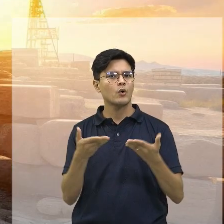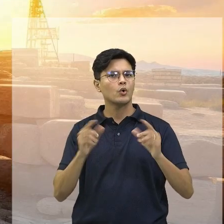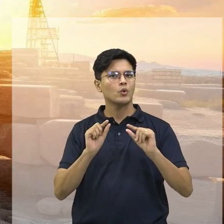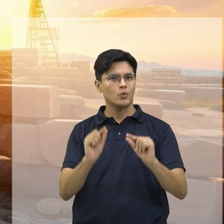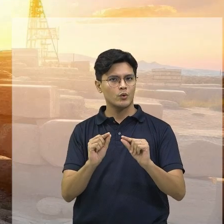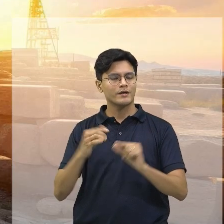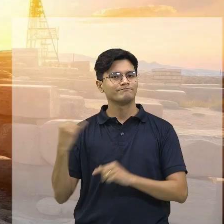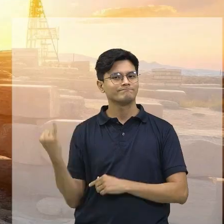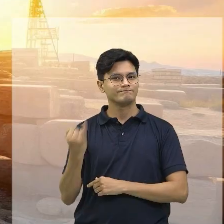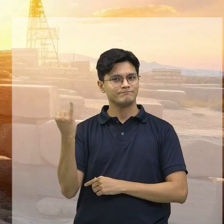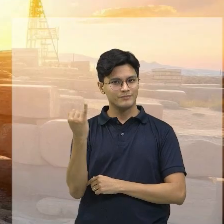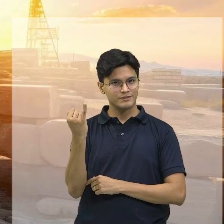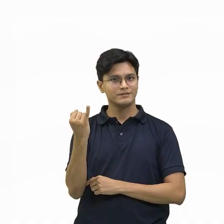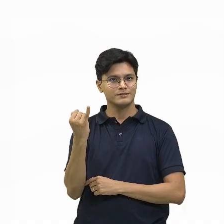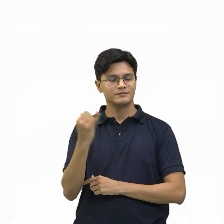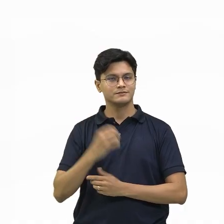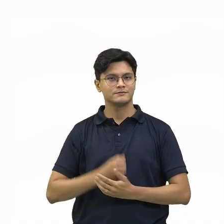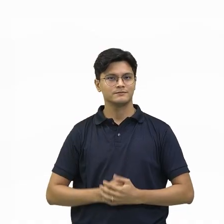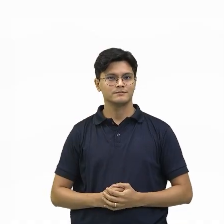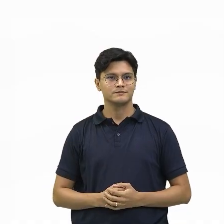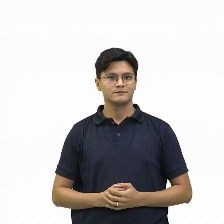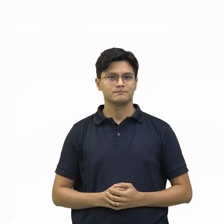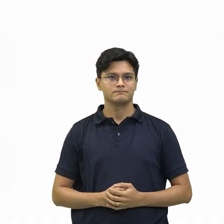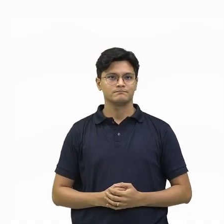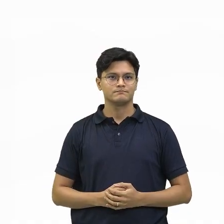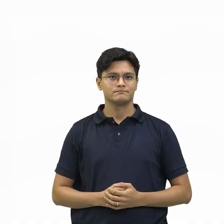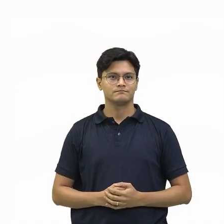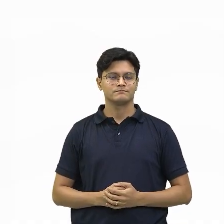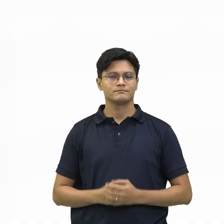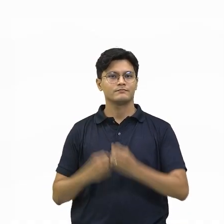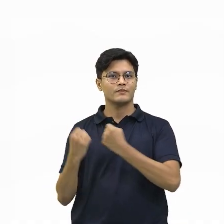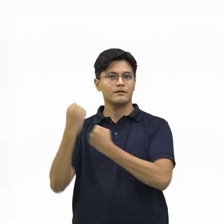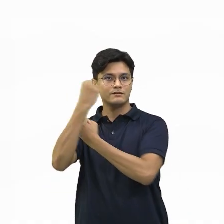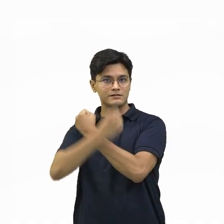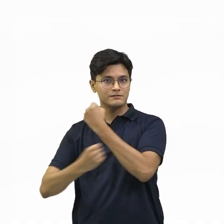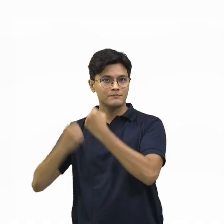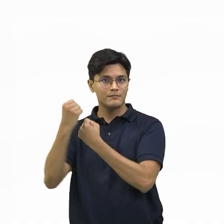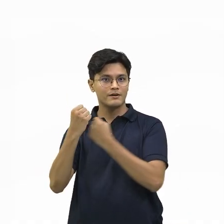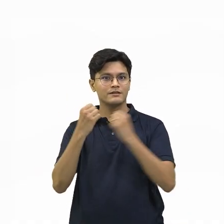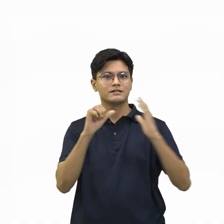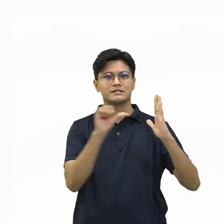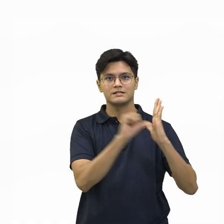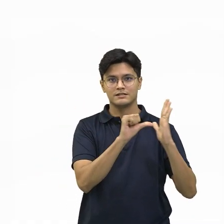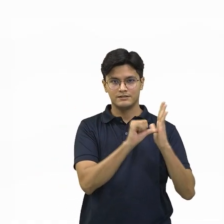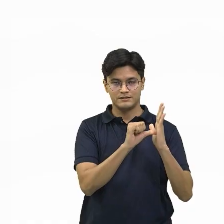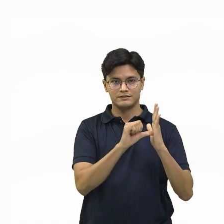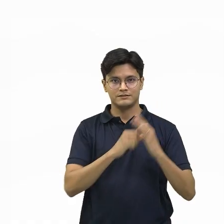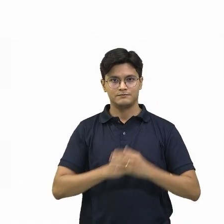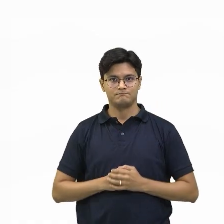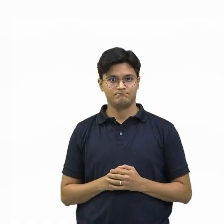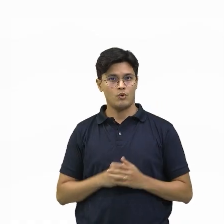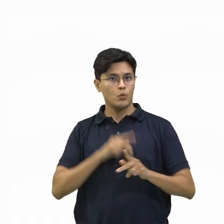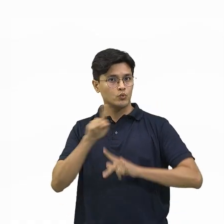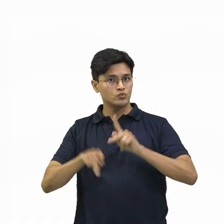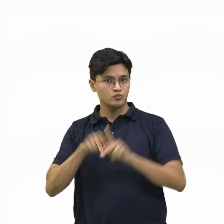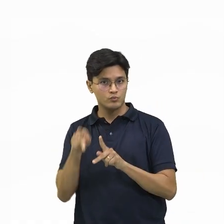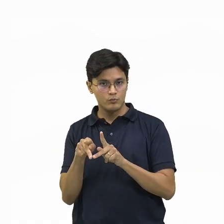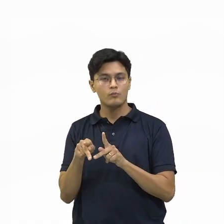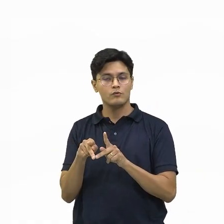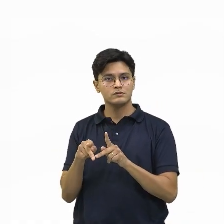muito importante da nossa aula. Esparta e Atenas. Os povos fundadores de Esparta foram